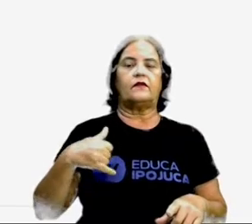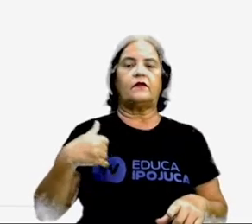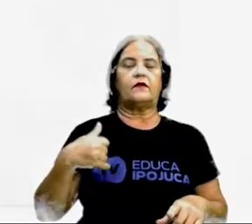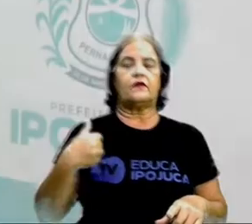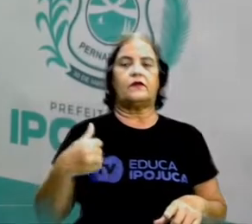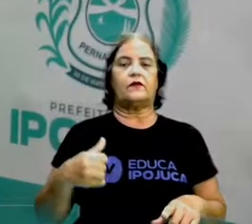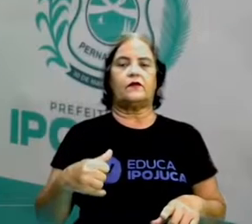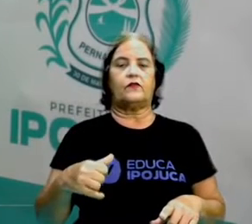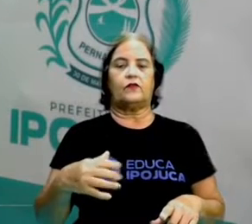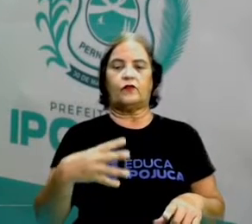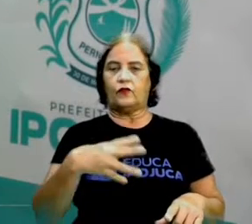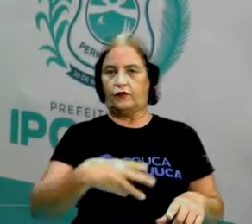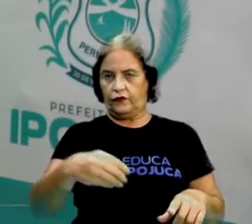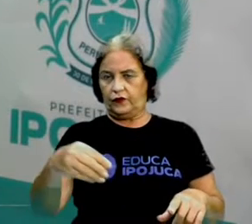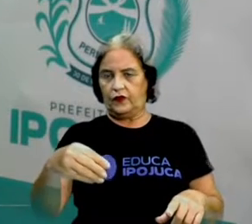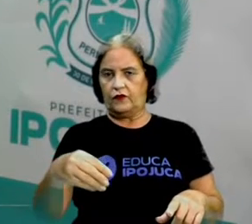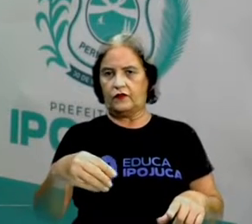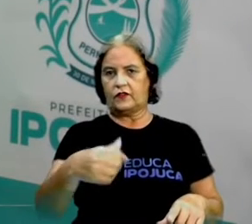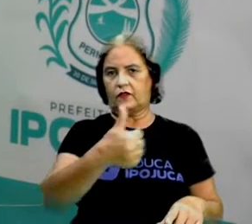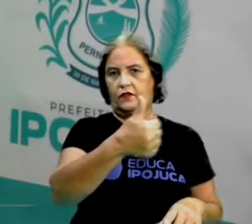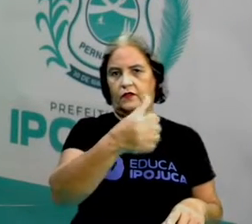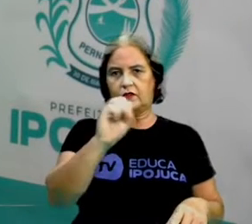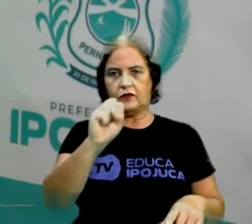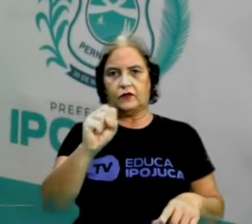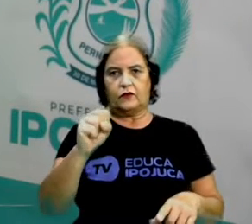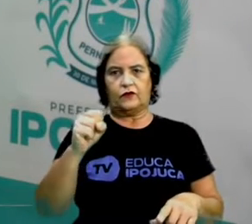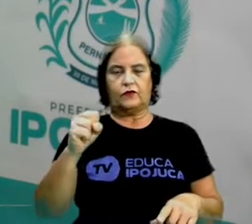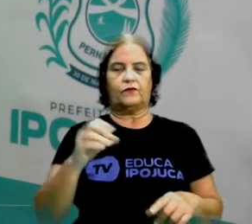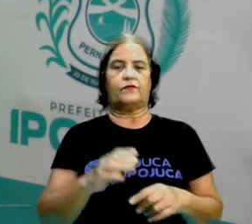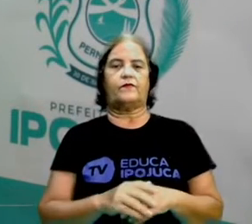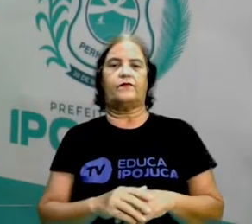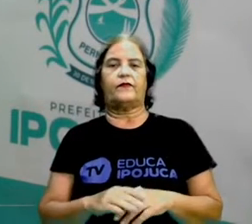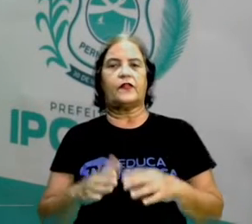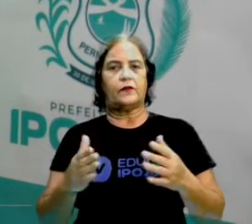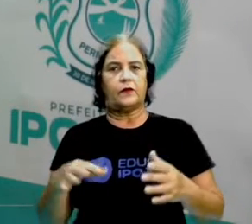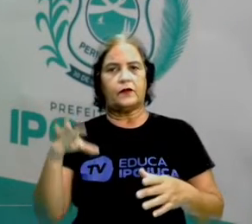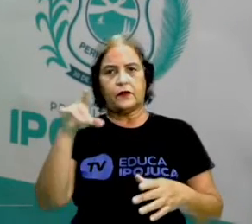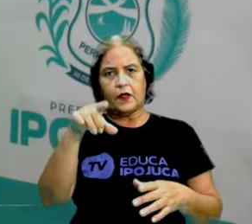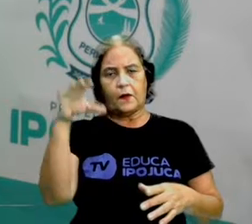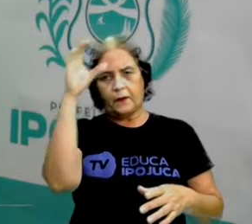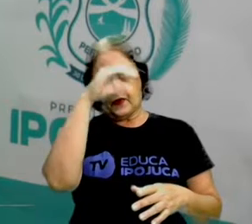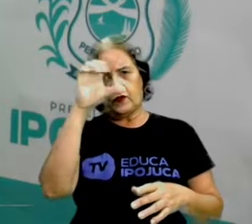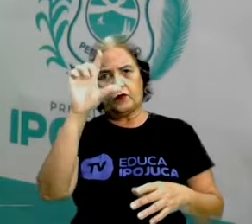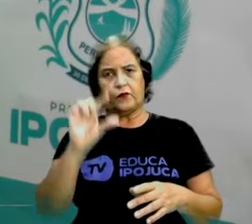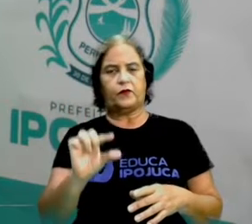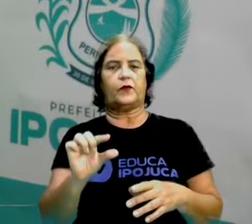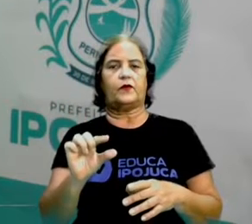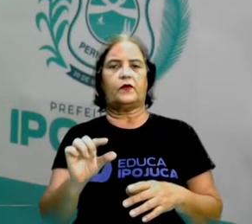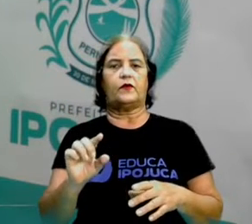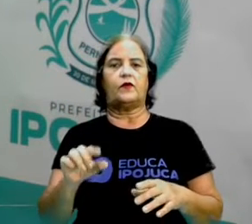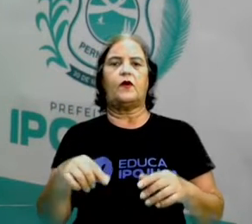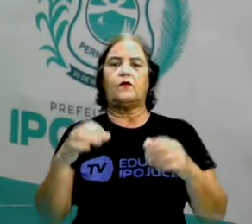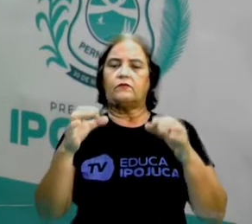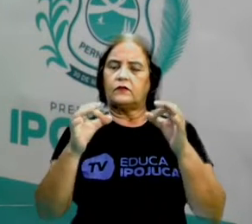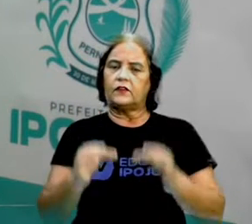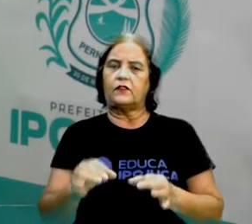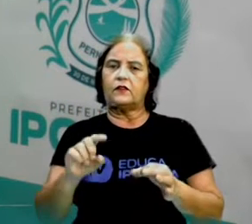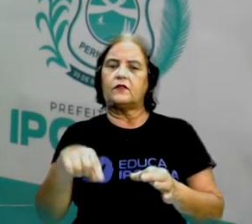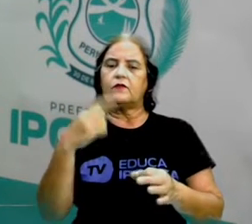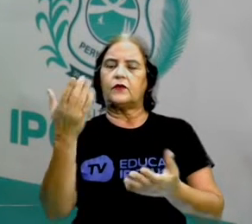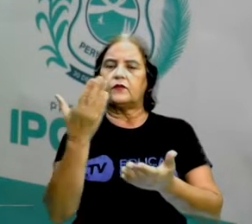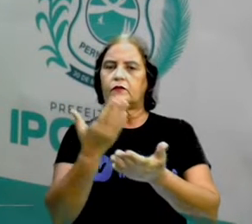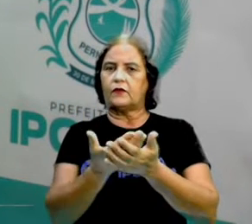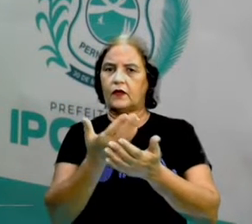Espero que vocês tenham aprendido um pouco deste assunto. Com certeza, nos veremos nas